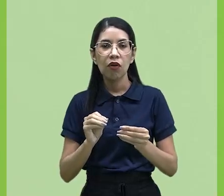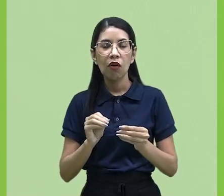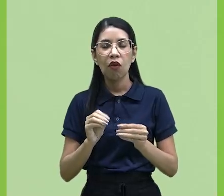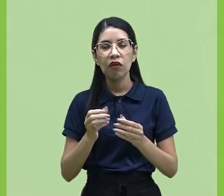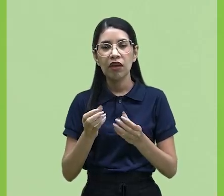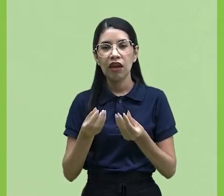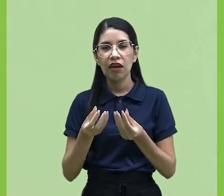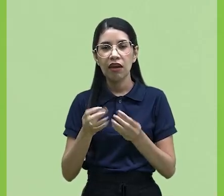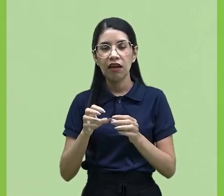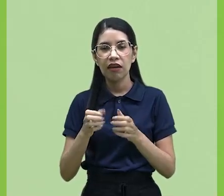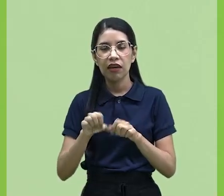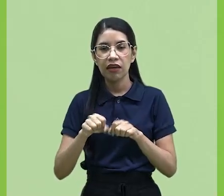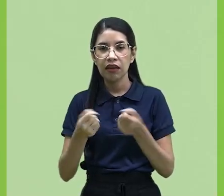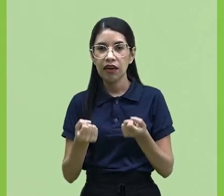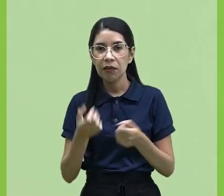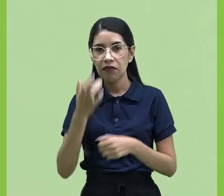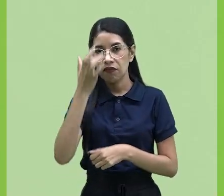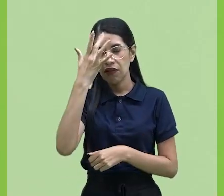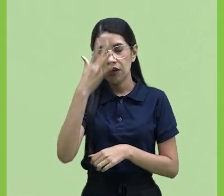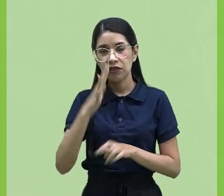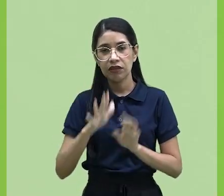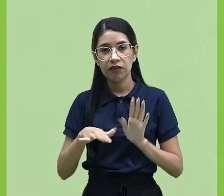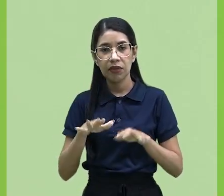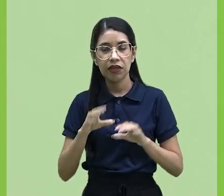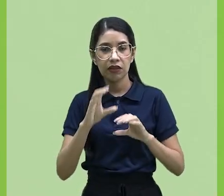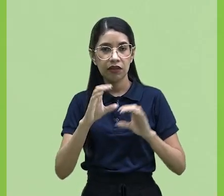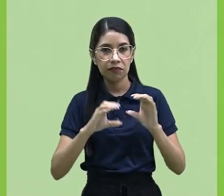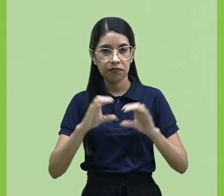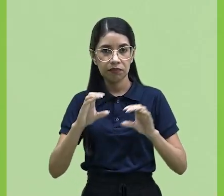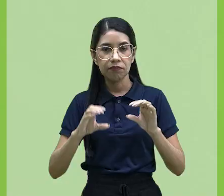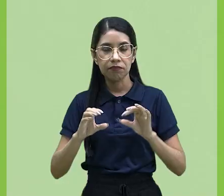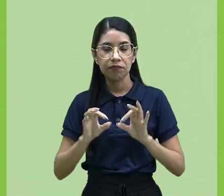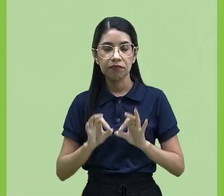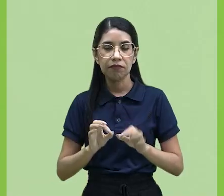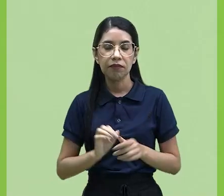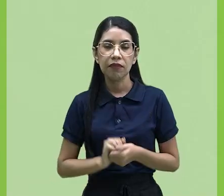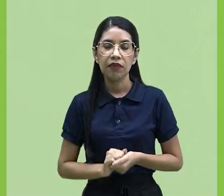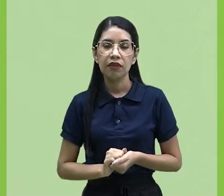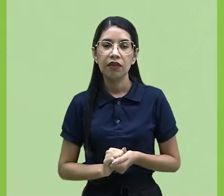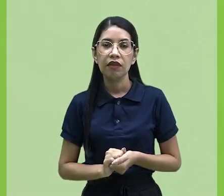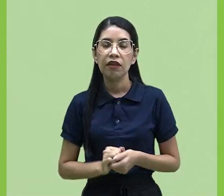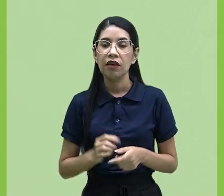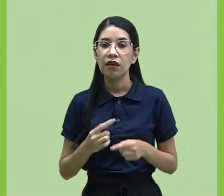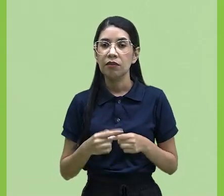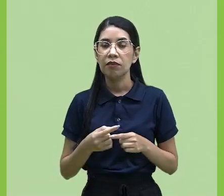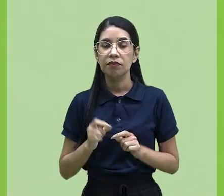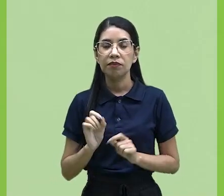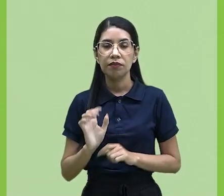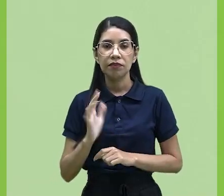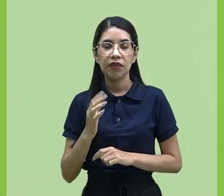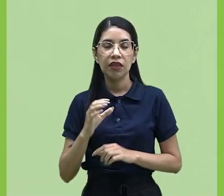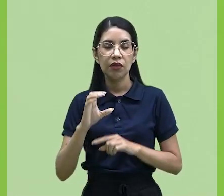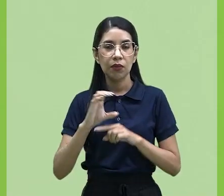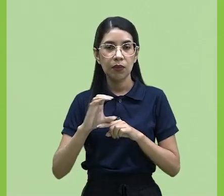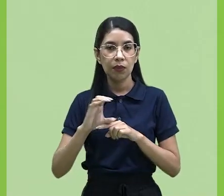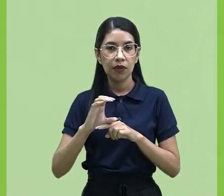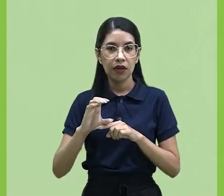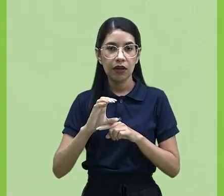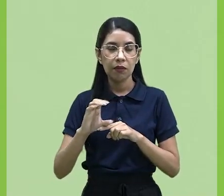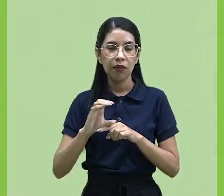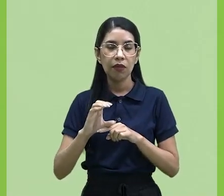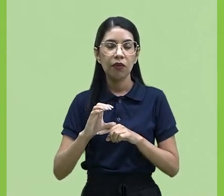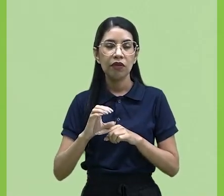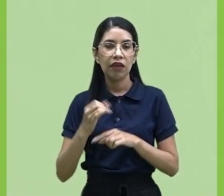quebra com facilidade. Tudo isso vai depender da cadeia carbônica, né? E isso se dá justamente porque esse carbono, esse elemento